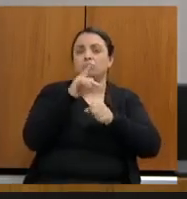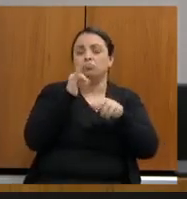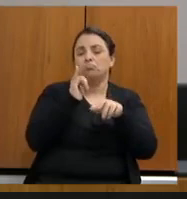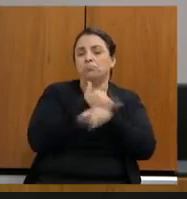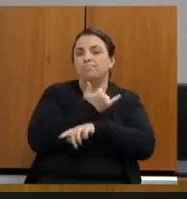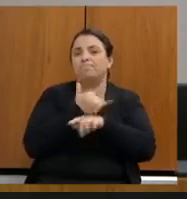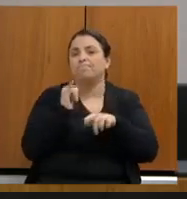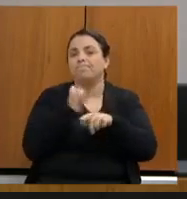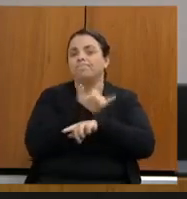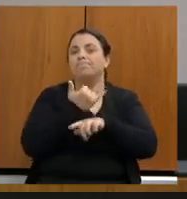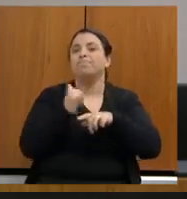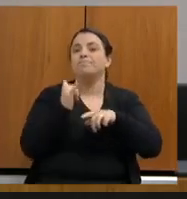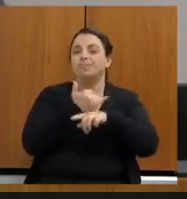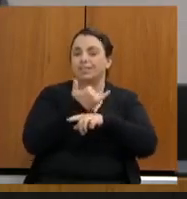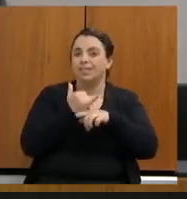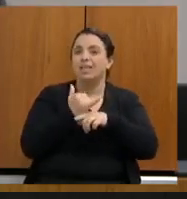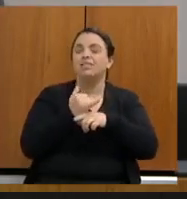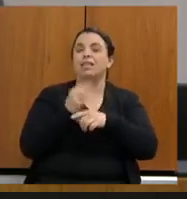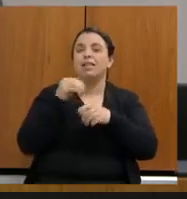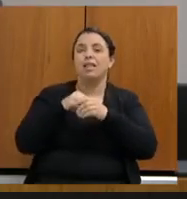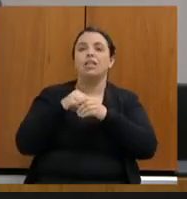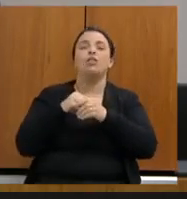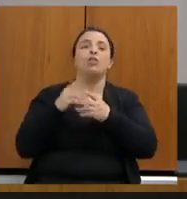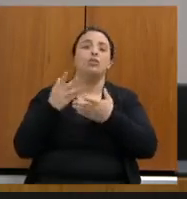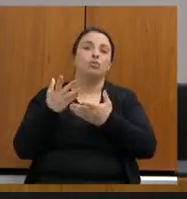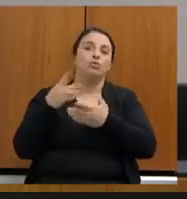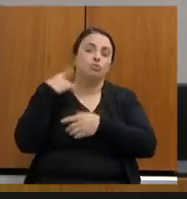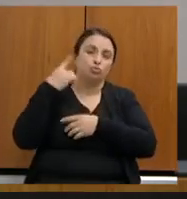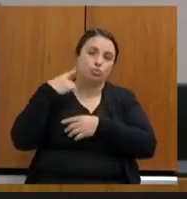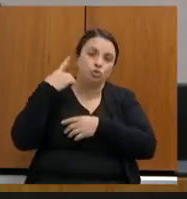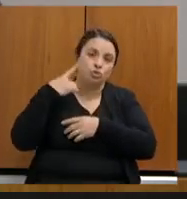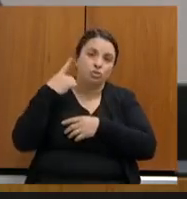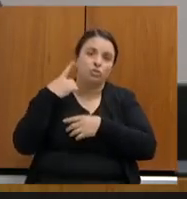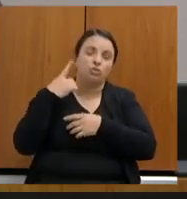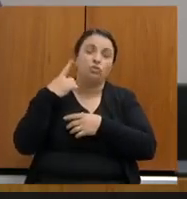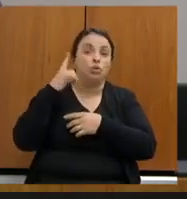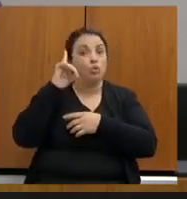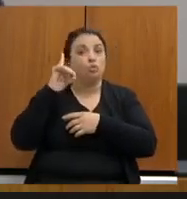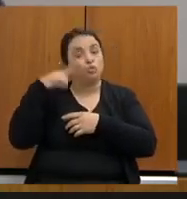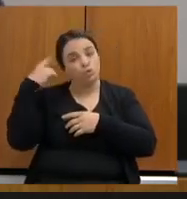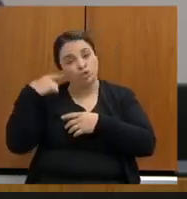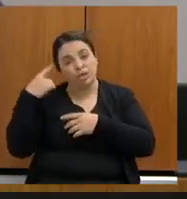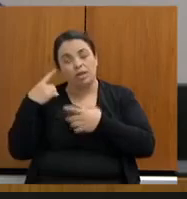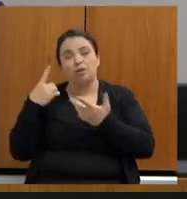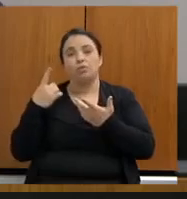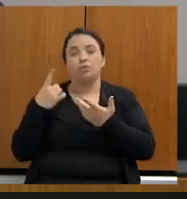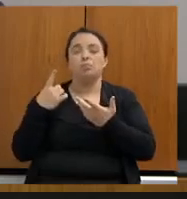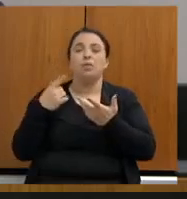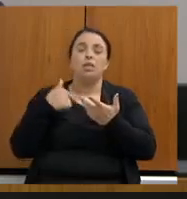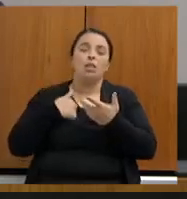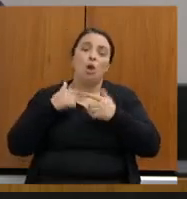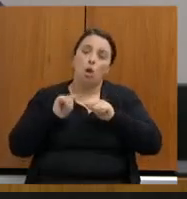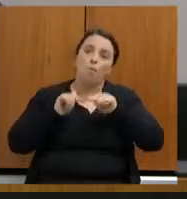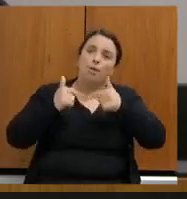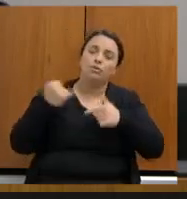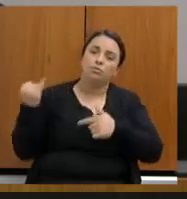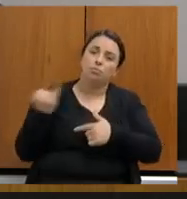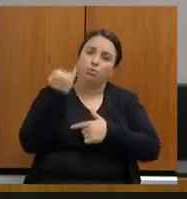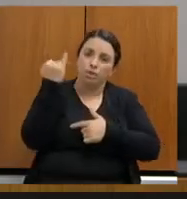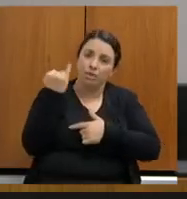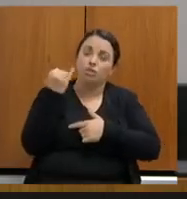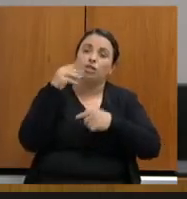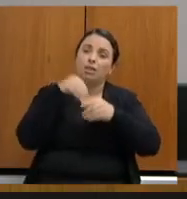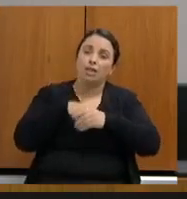que nós chamamos na academia de Direito de freios e contrapesos um ato eu diria muito importante para o legislativo Mineiro